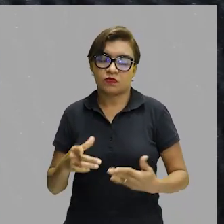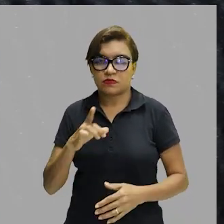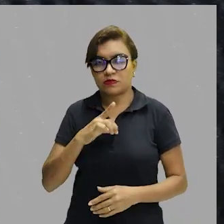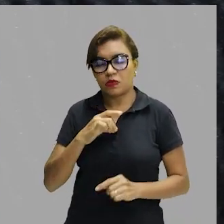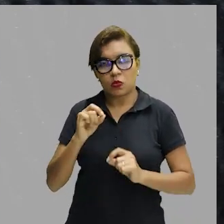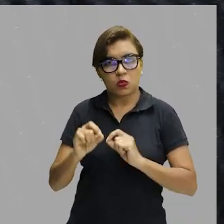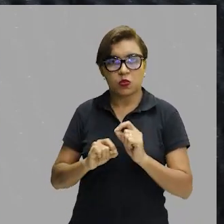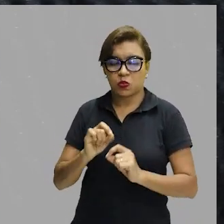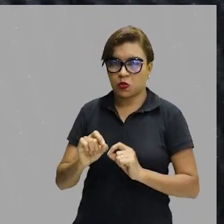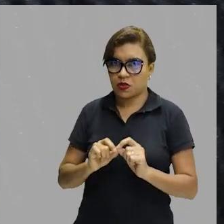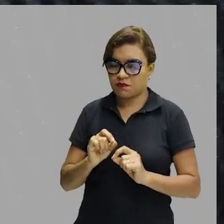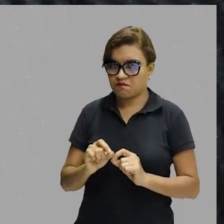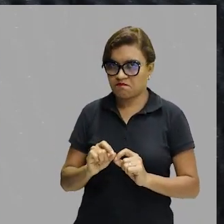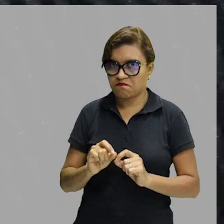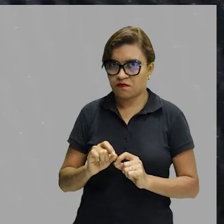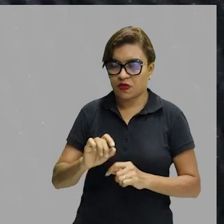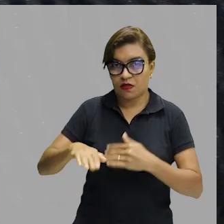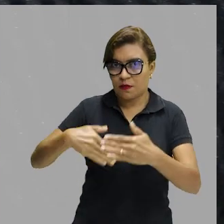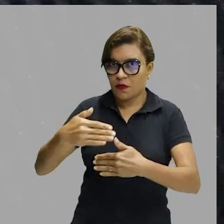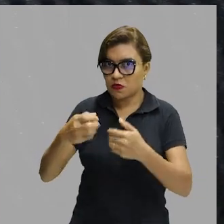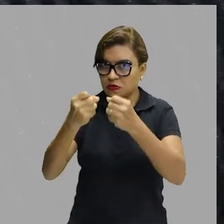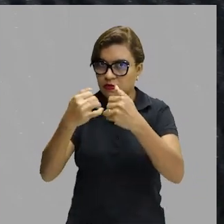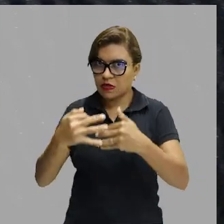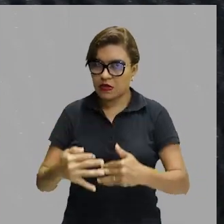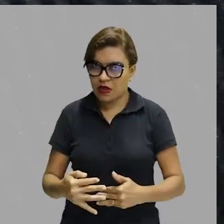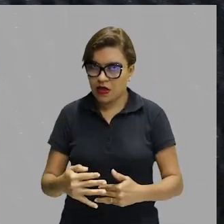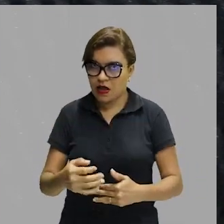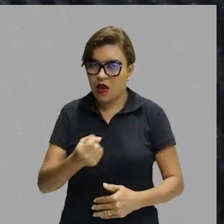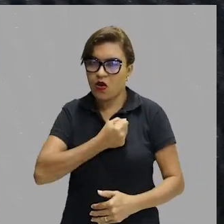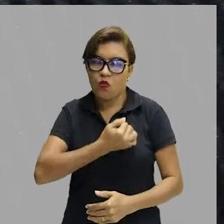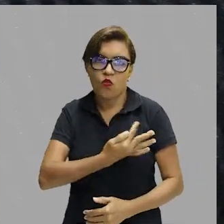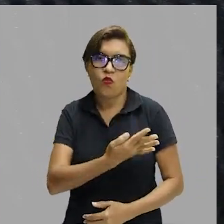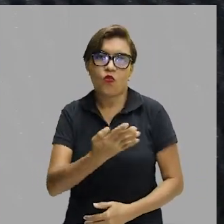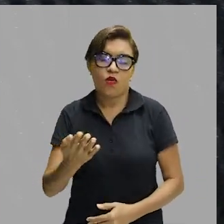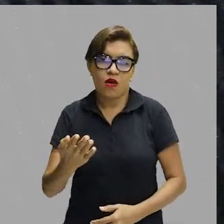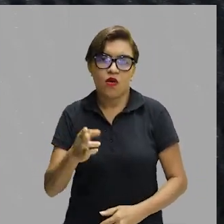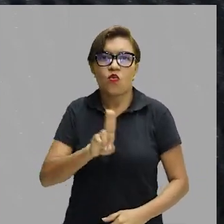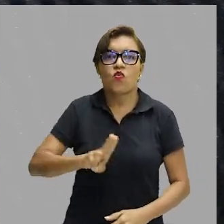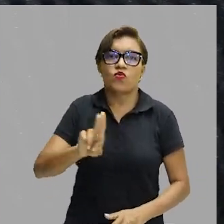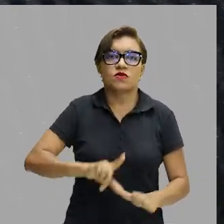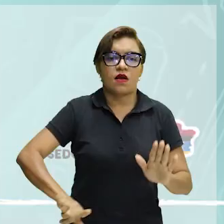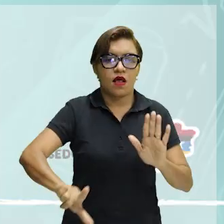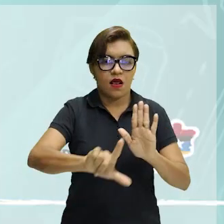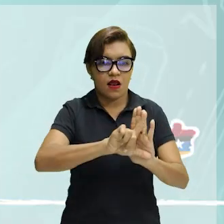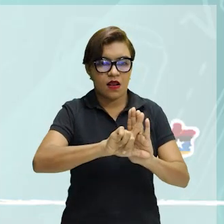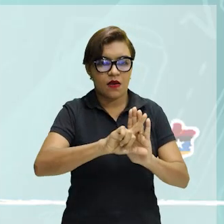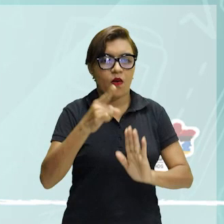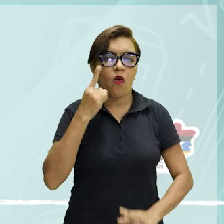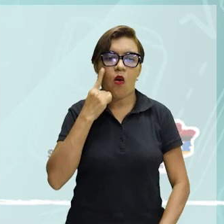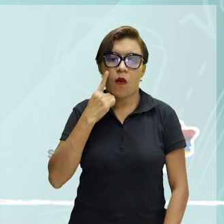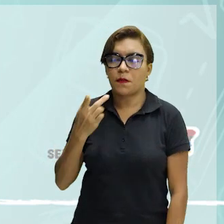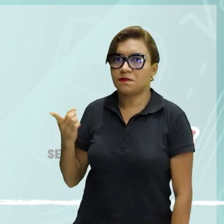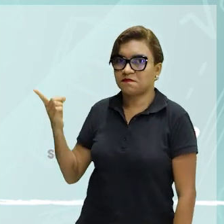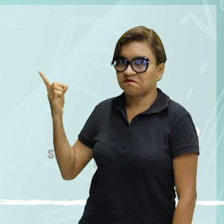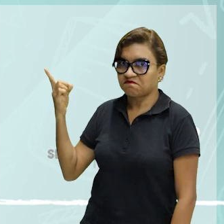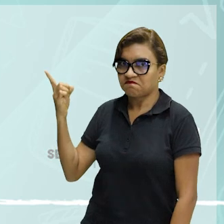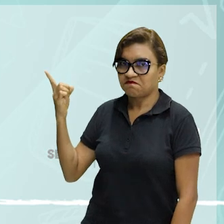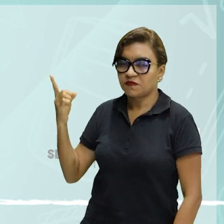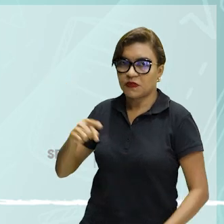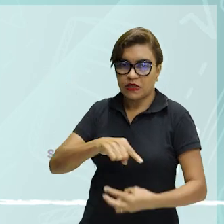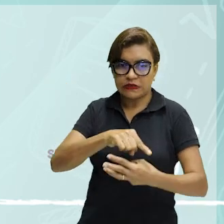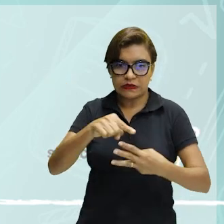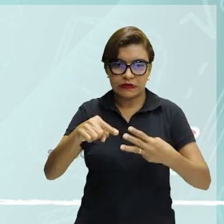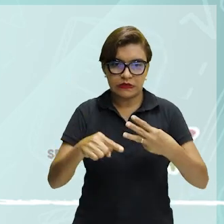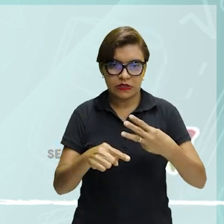para a gente ir para os aspectos quantitativos, nós vamos utilizar a lei de Raoult. Então, os três